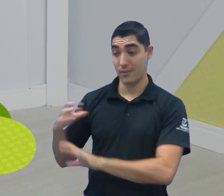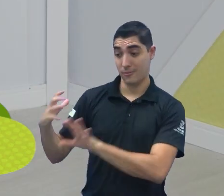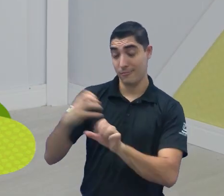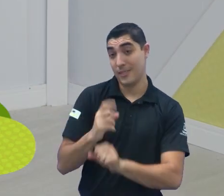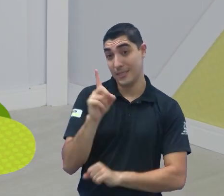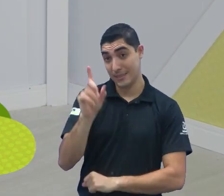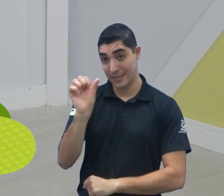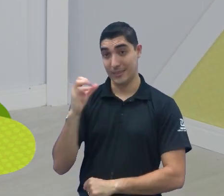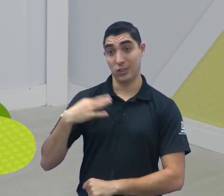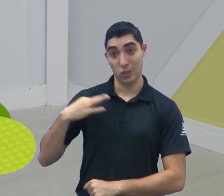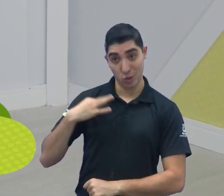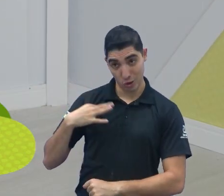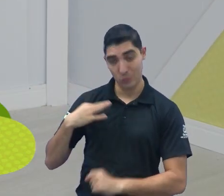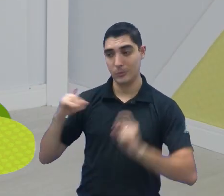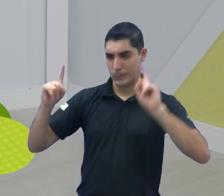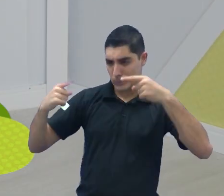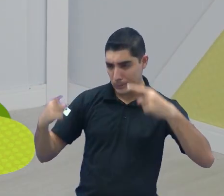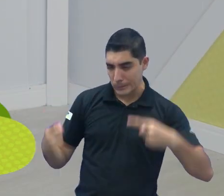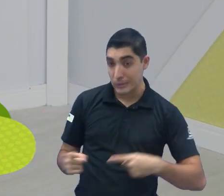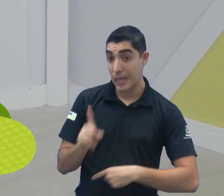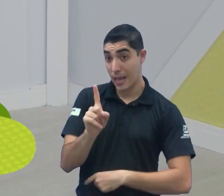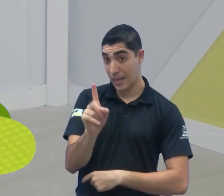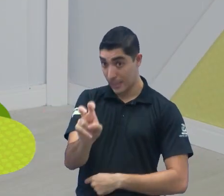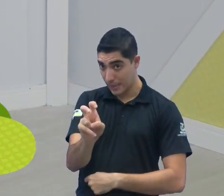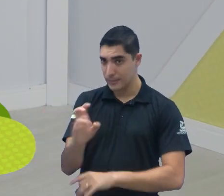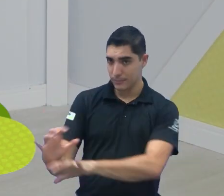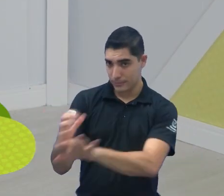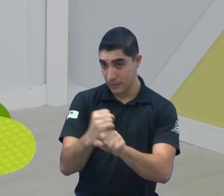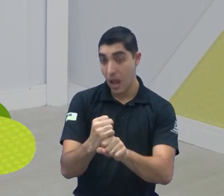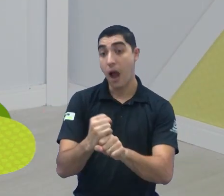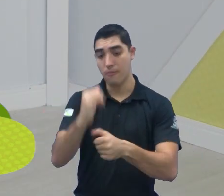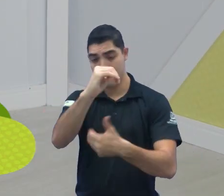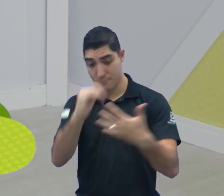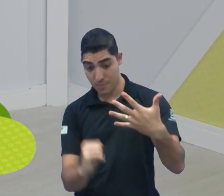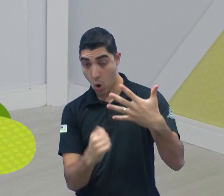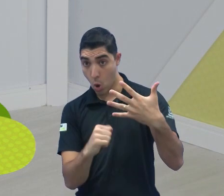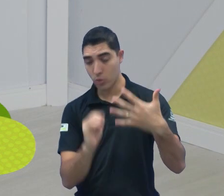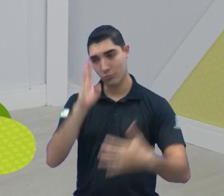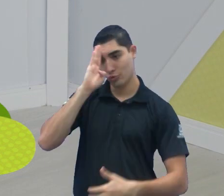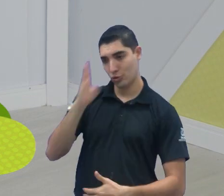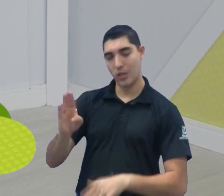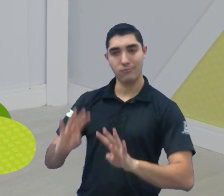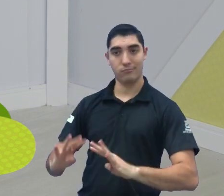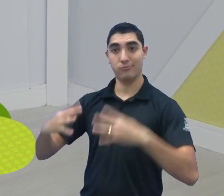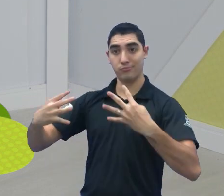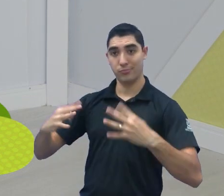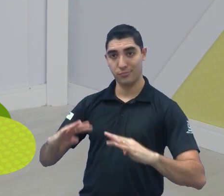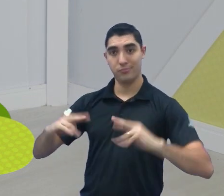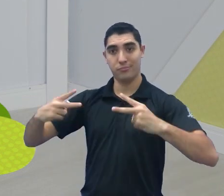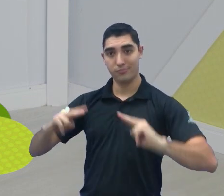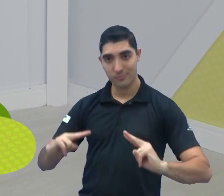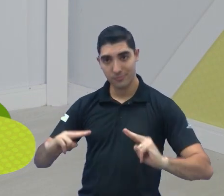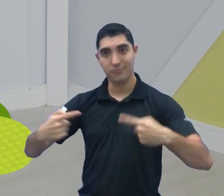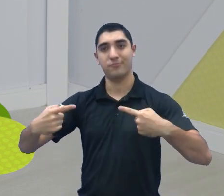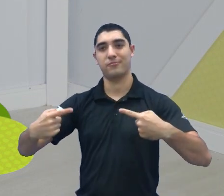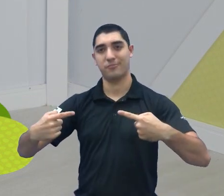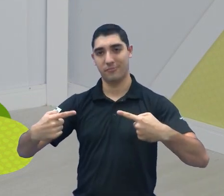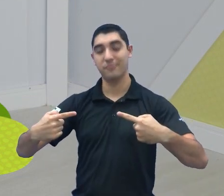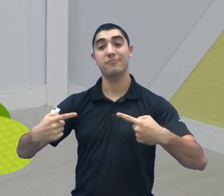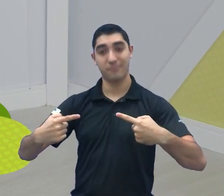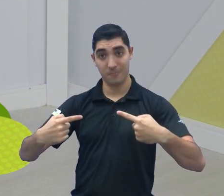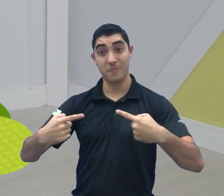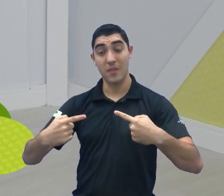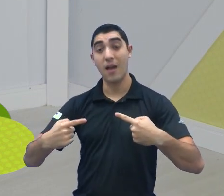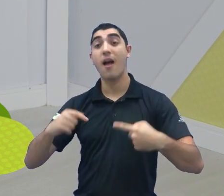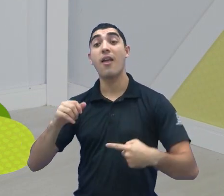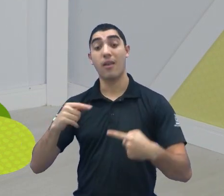fase, ou seja, 15 jogos. Os 8 primeiros já avançam para a fase direto de mata-mata. Quartas de final, semifinal e final. Os 2 primeiros